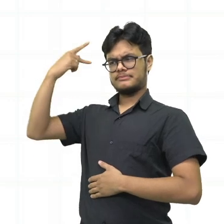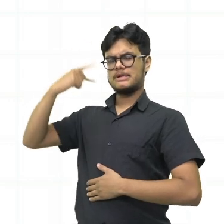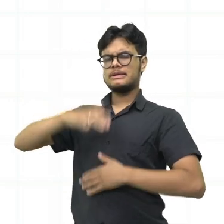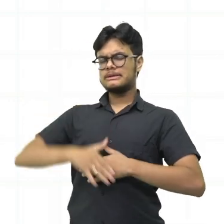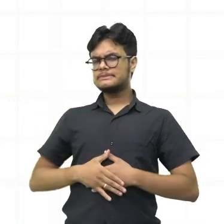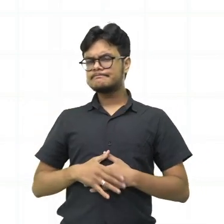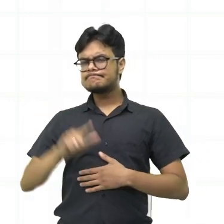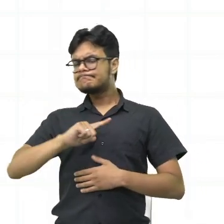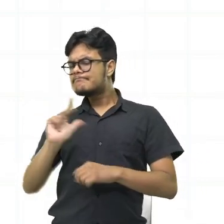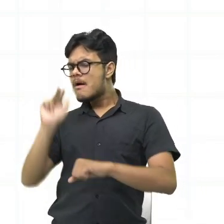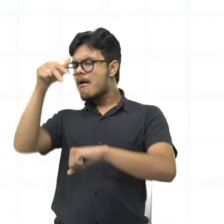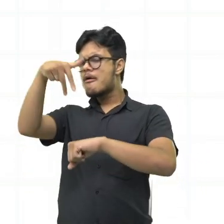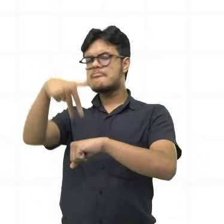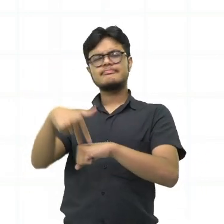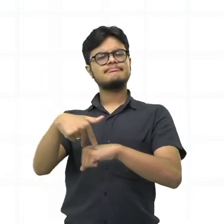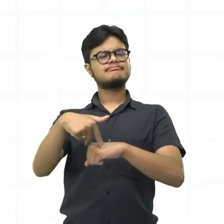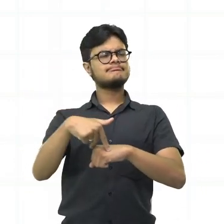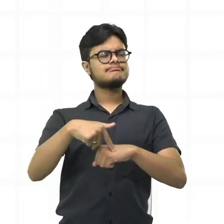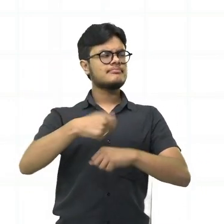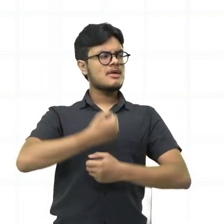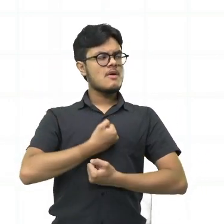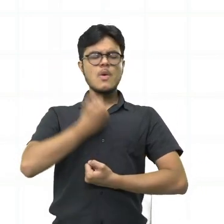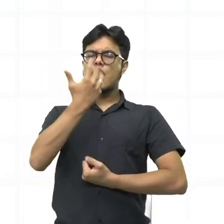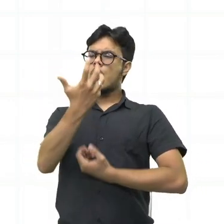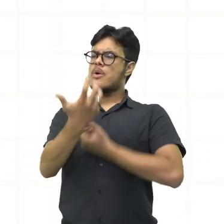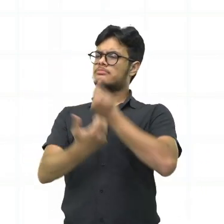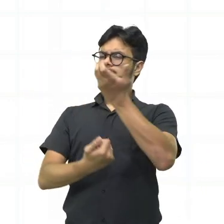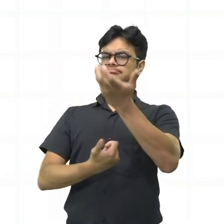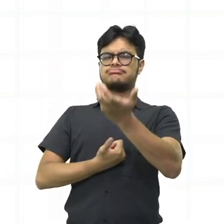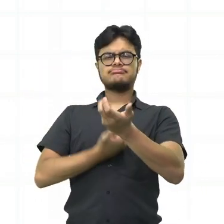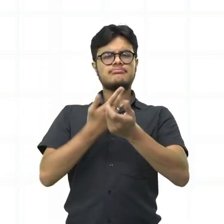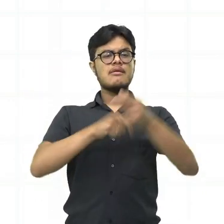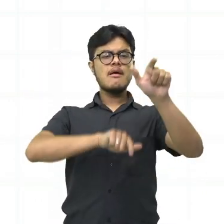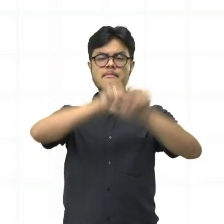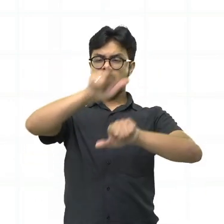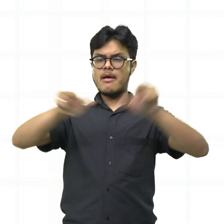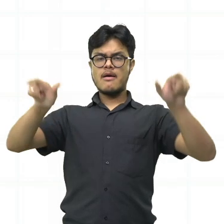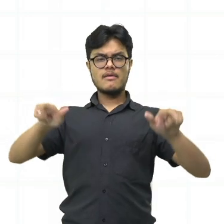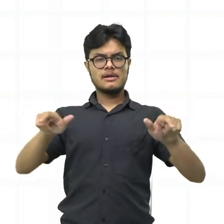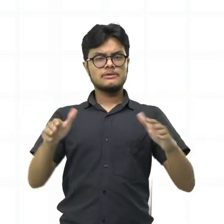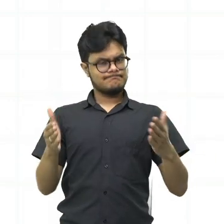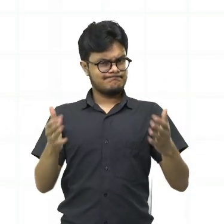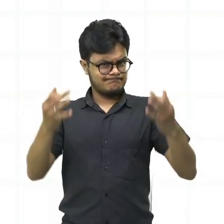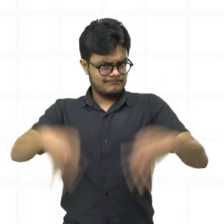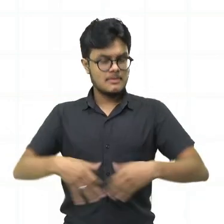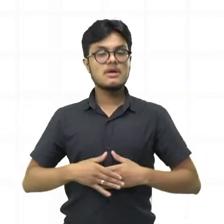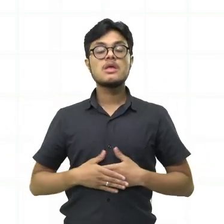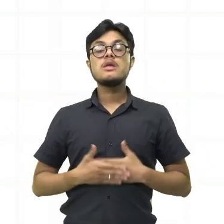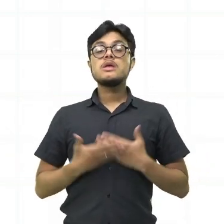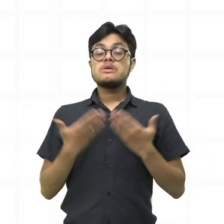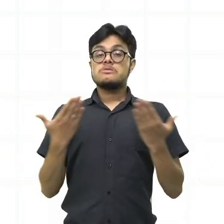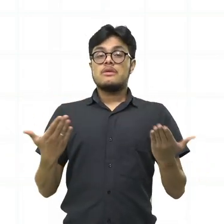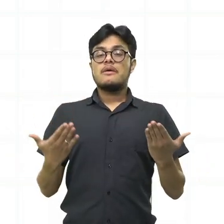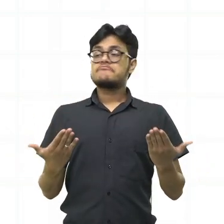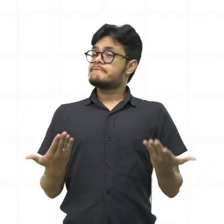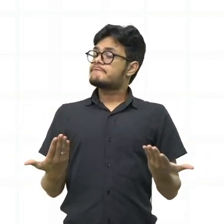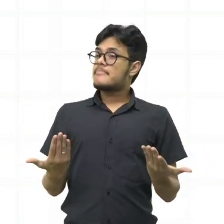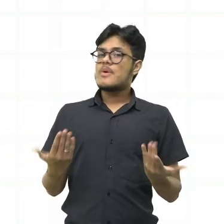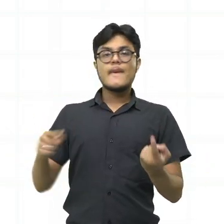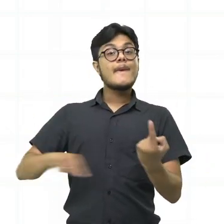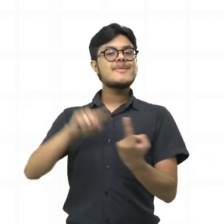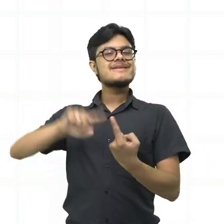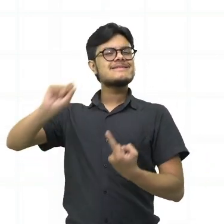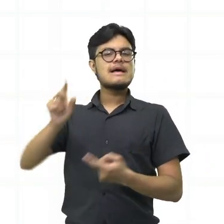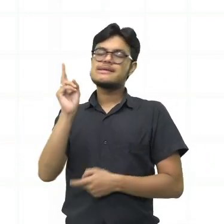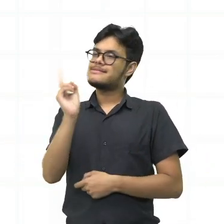no meu momento ali de discursar para os meus eleitores, de repente querendo um voto, né? Ou